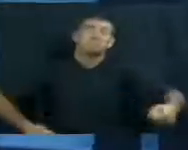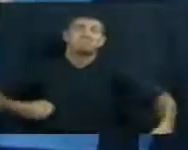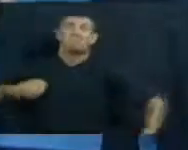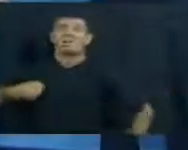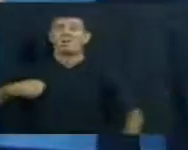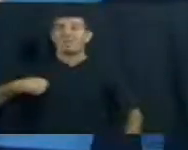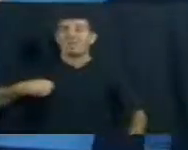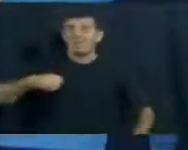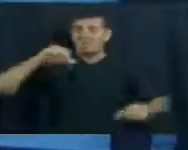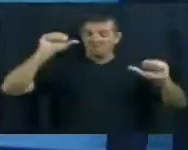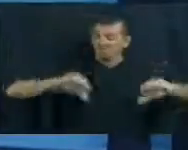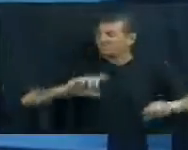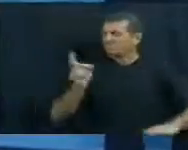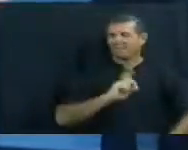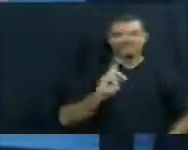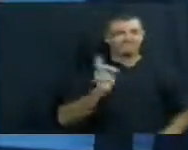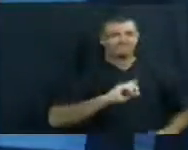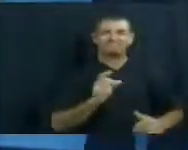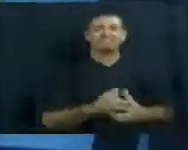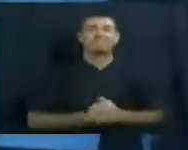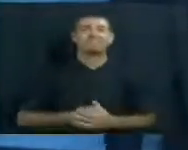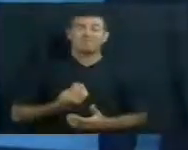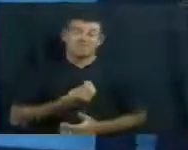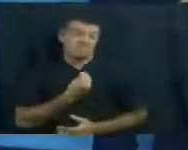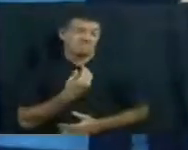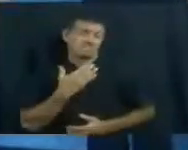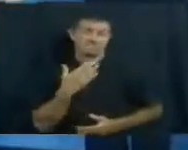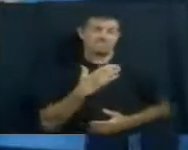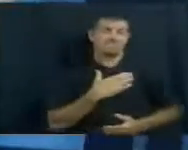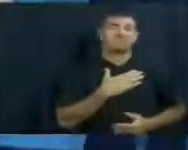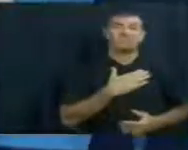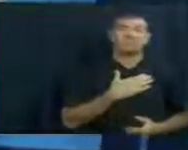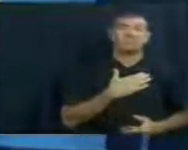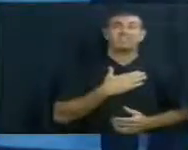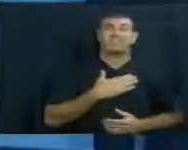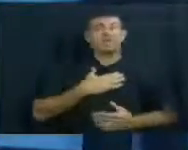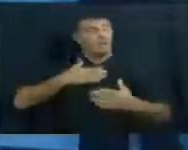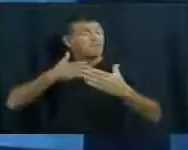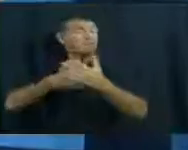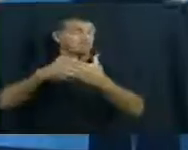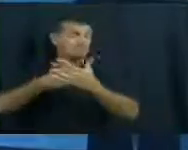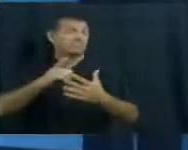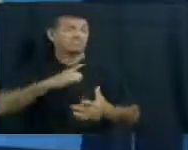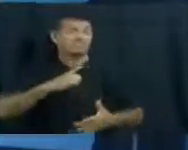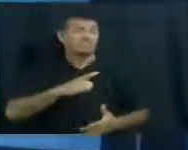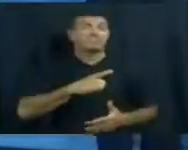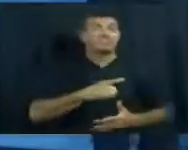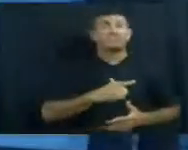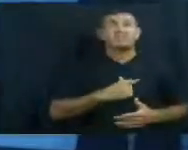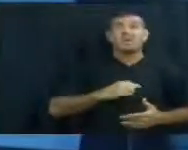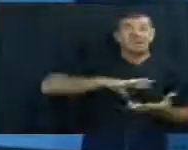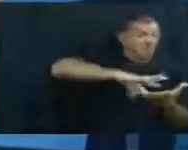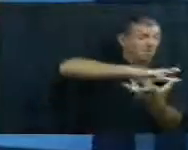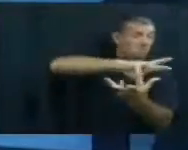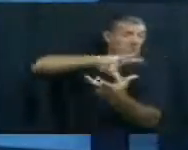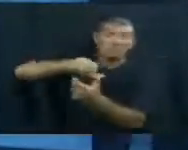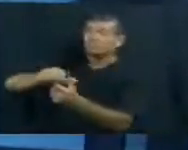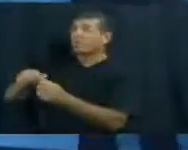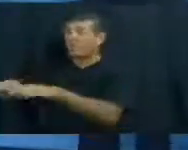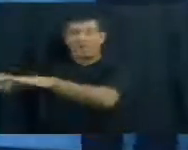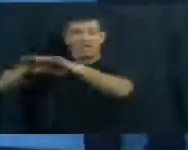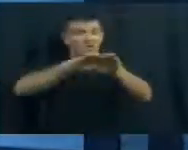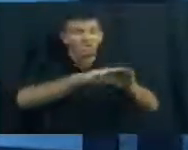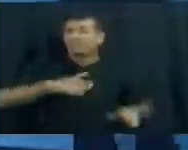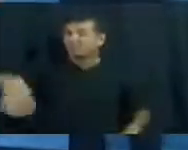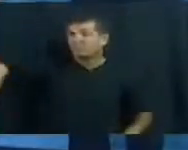torna incapaz. Eu vivo a vida, tenho meus limites. Eu moro no mundo igual a